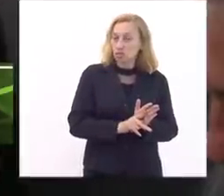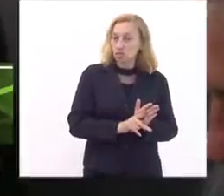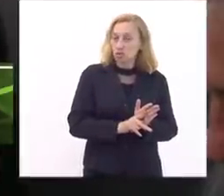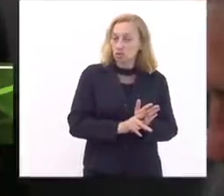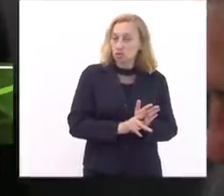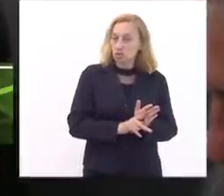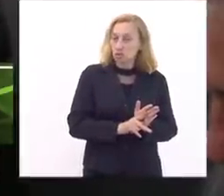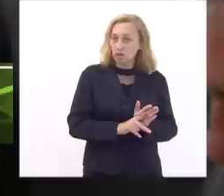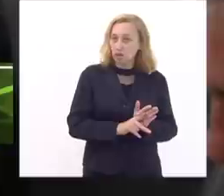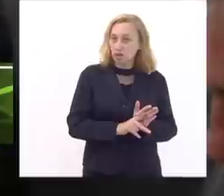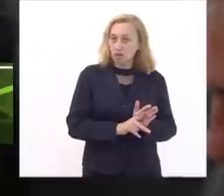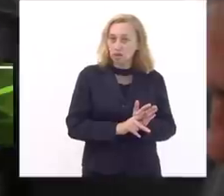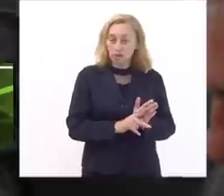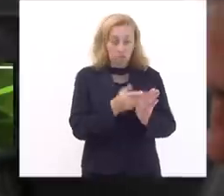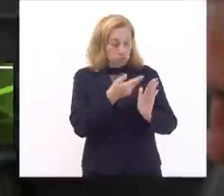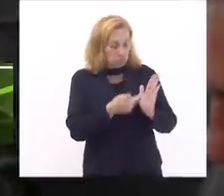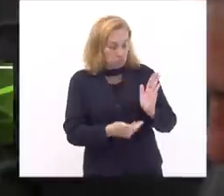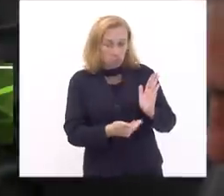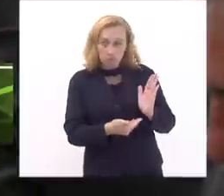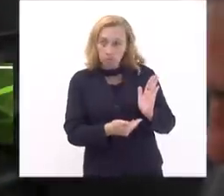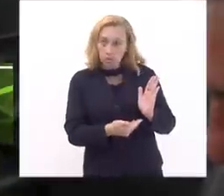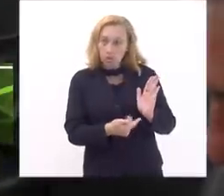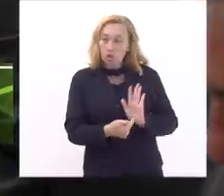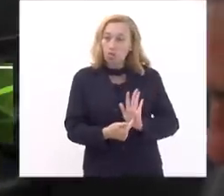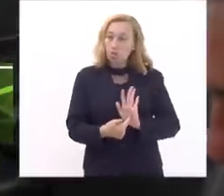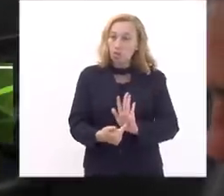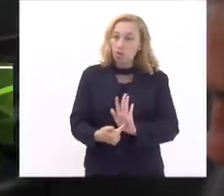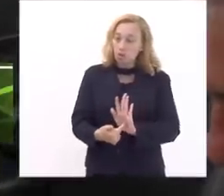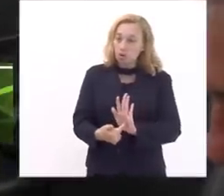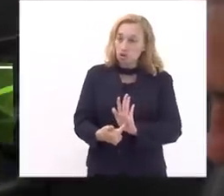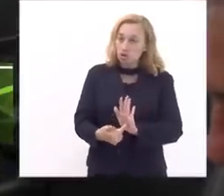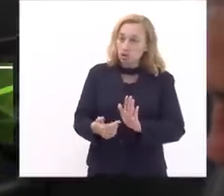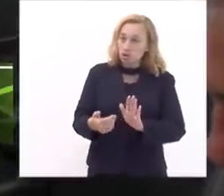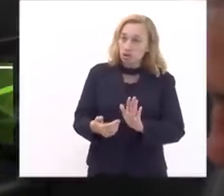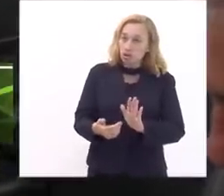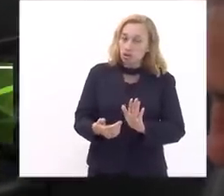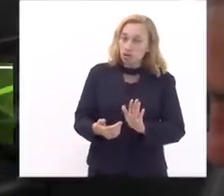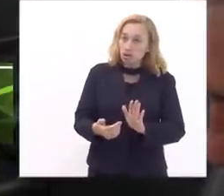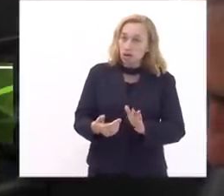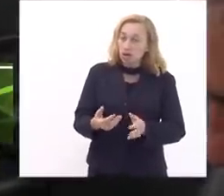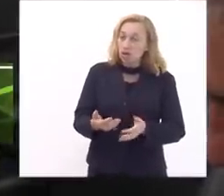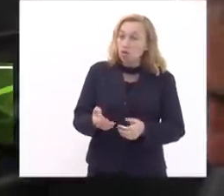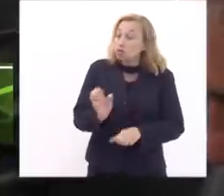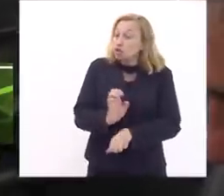do jeito que está, impõe ao Estado algo impraticável de se fazer.